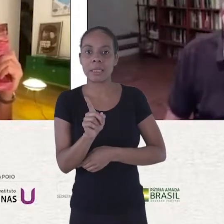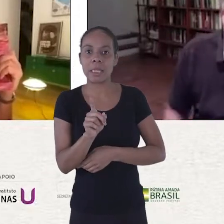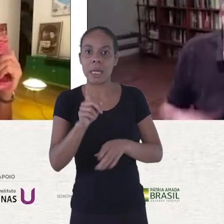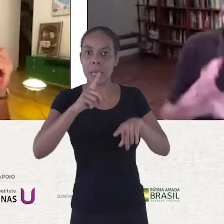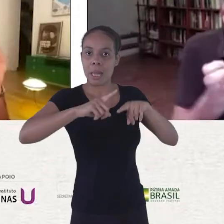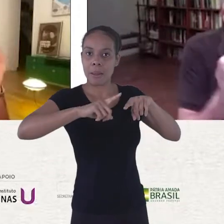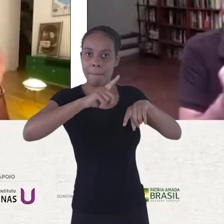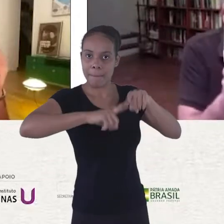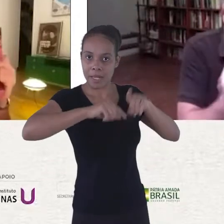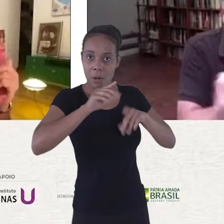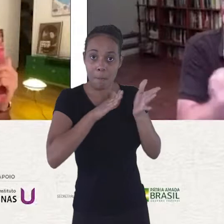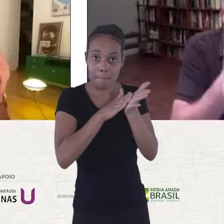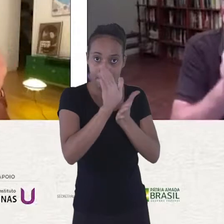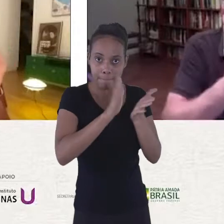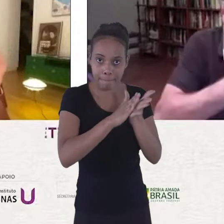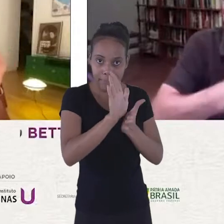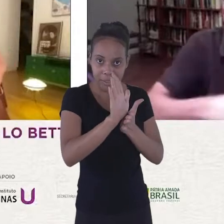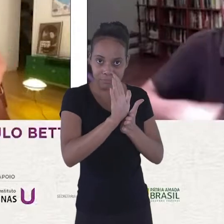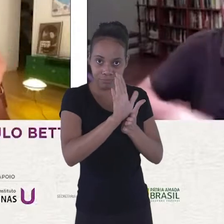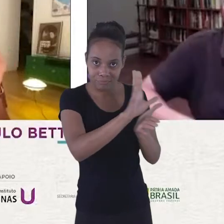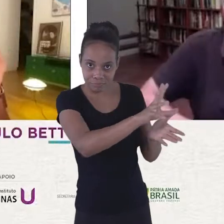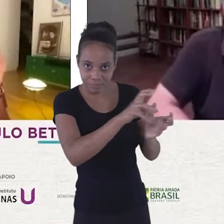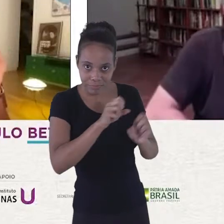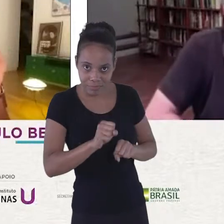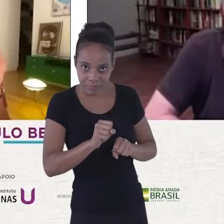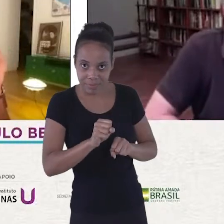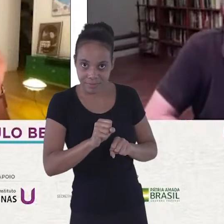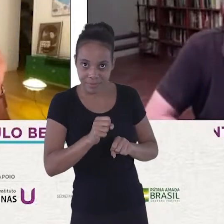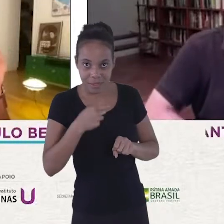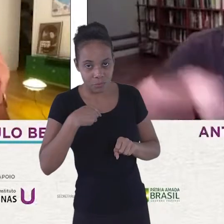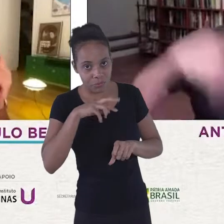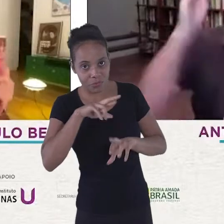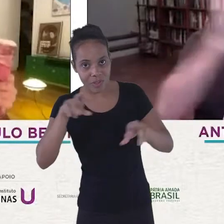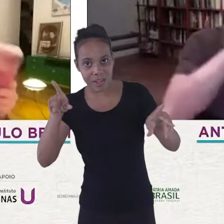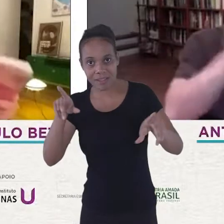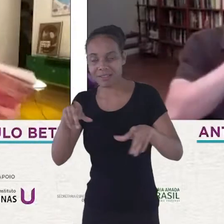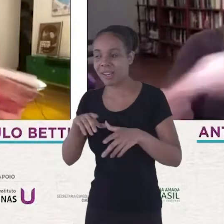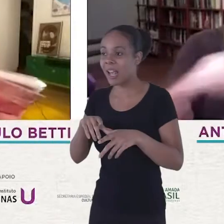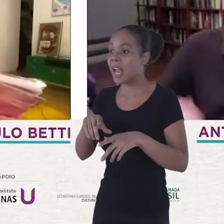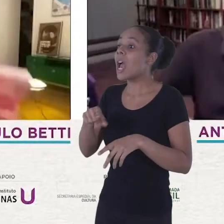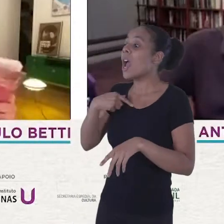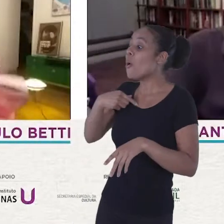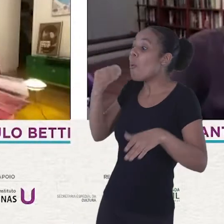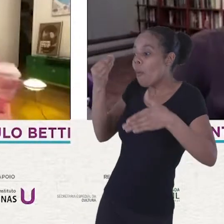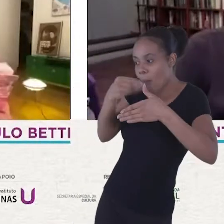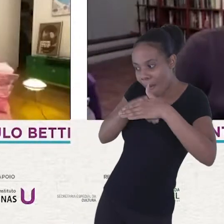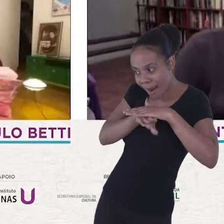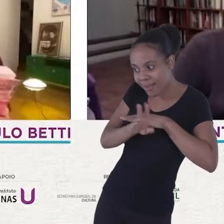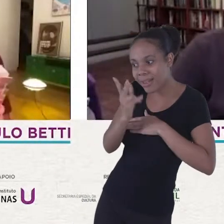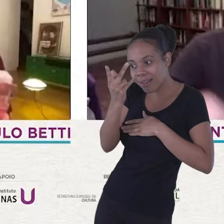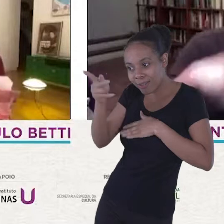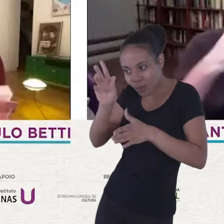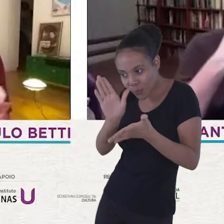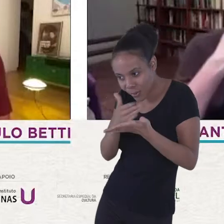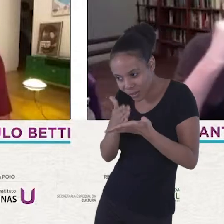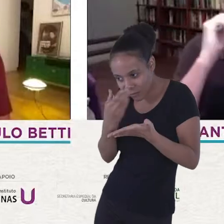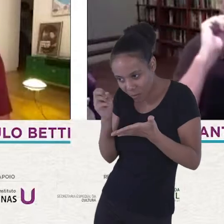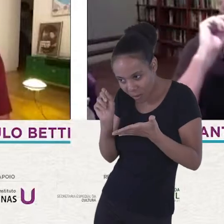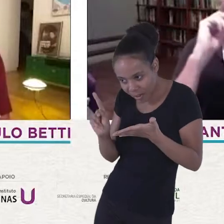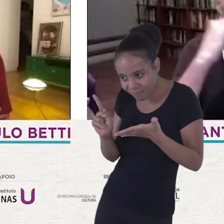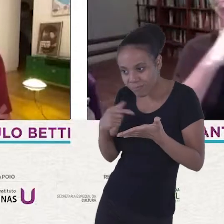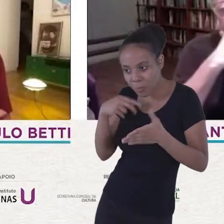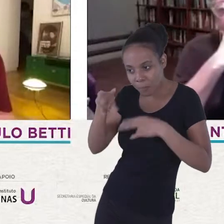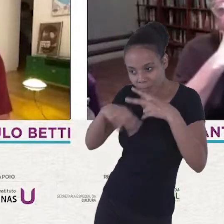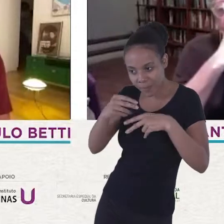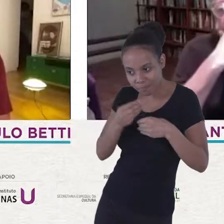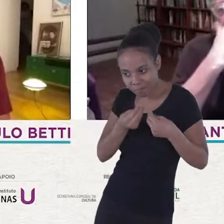diferente. O impresso Não vou guardar o seu, tá? Oba! Mas assim, o livro já